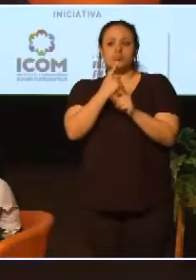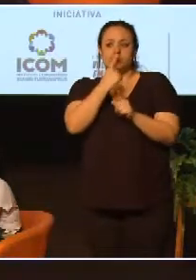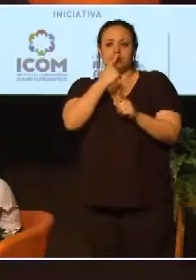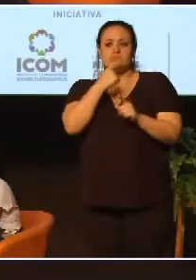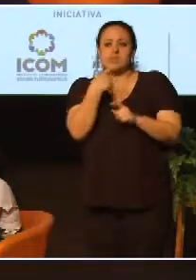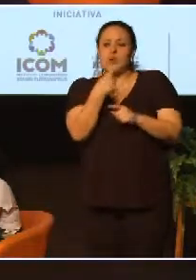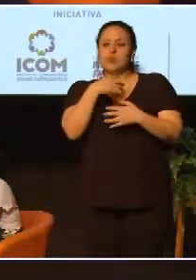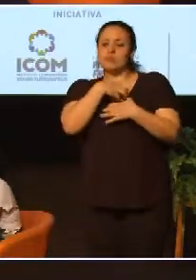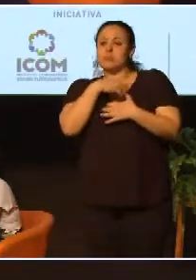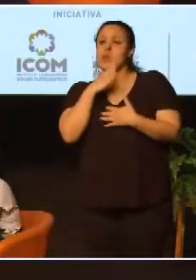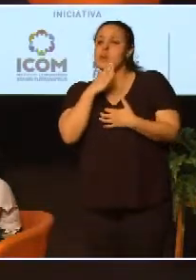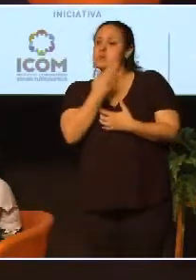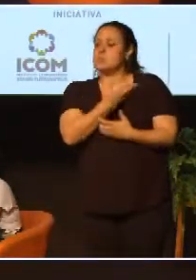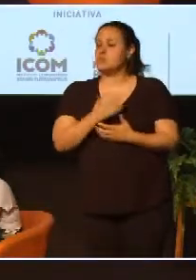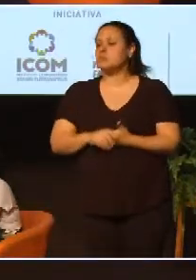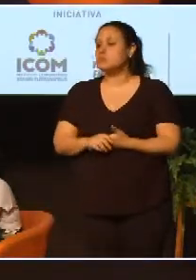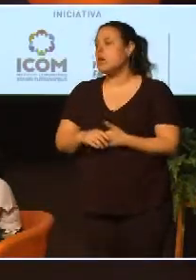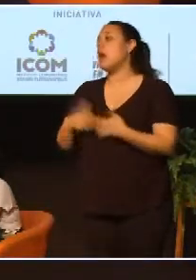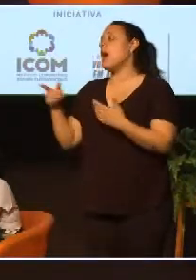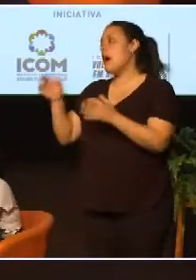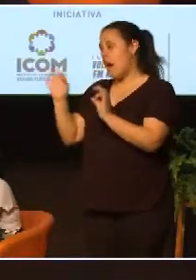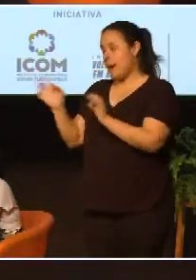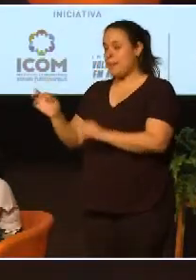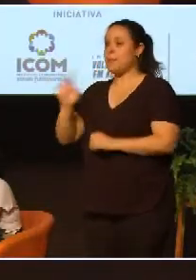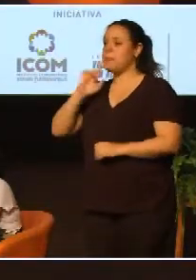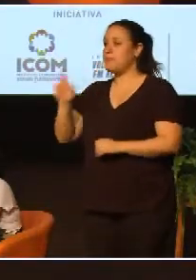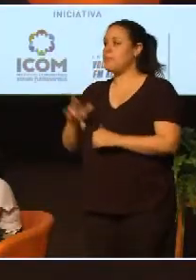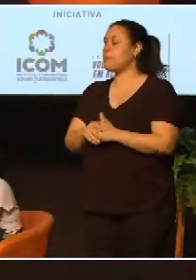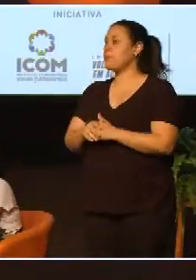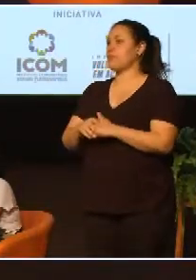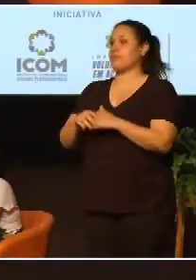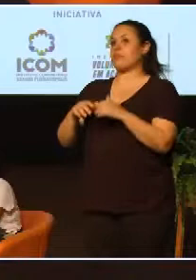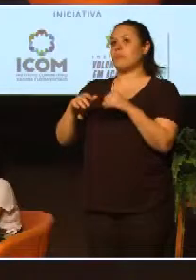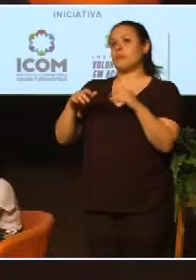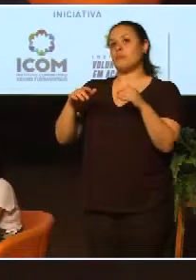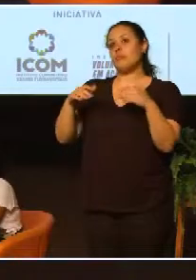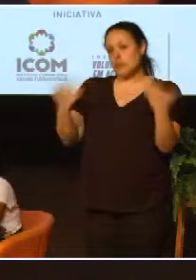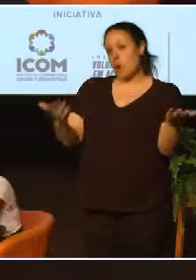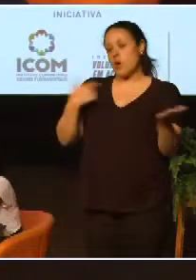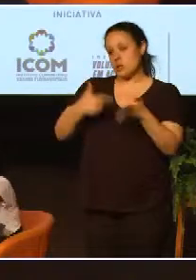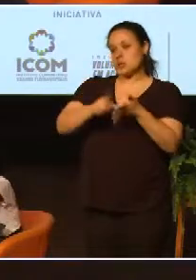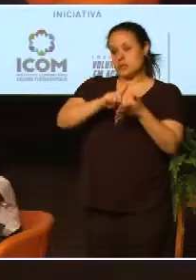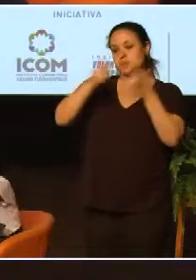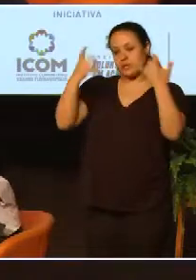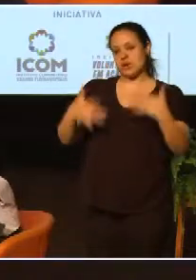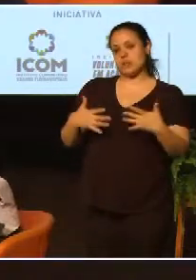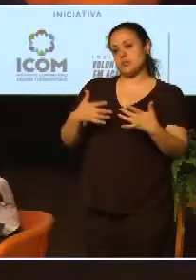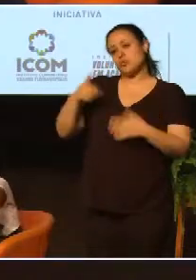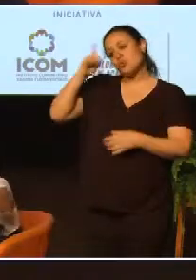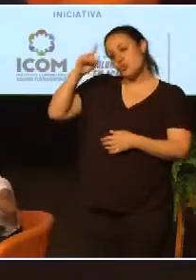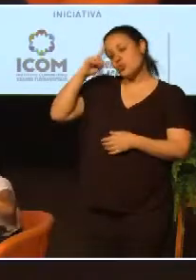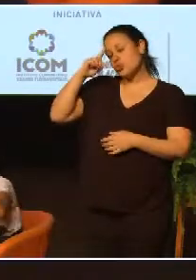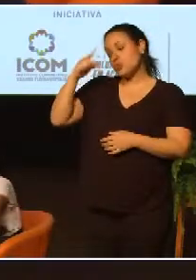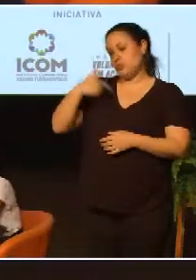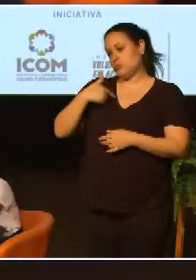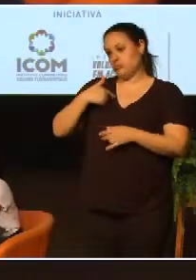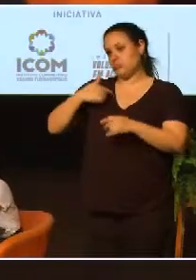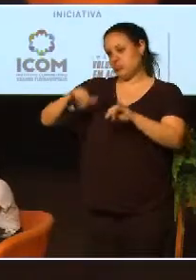ter lidado com as questões do dia a dia, do enfrentamento ao racismo com coisas pequenas, né? Sei